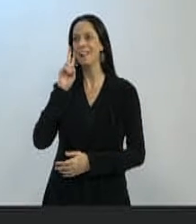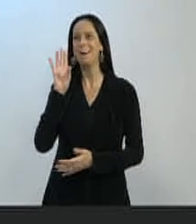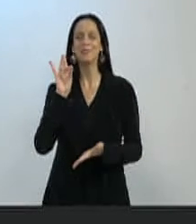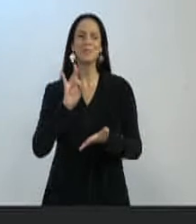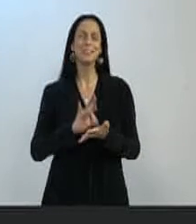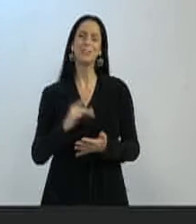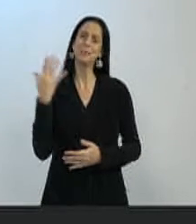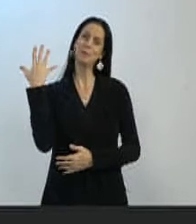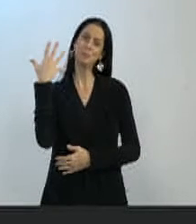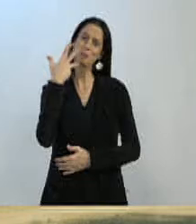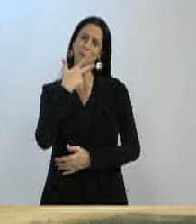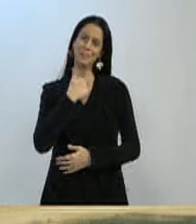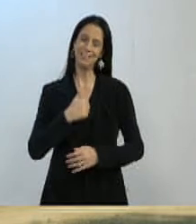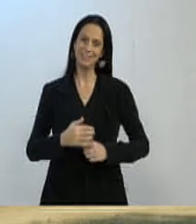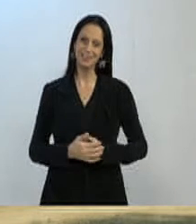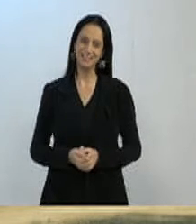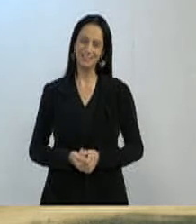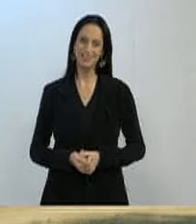muito bonitas.